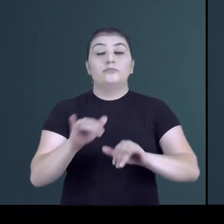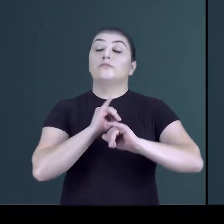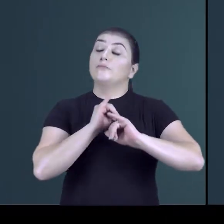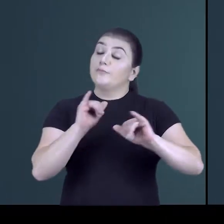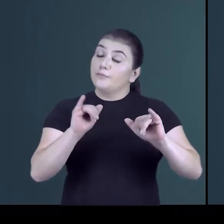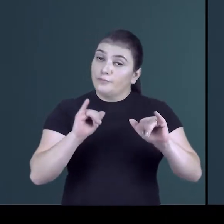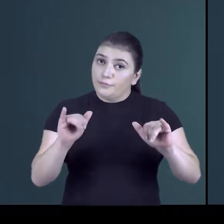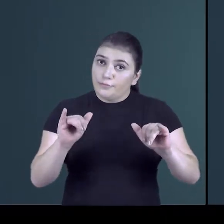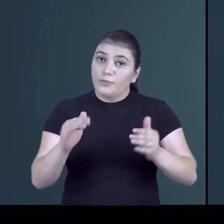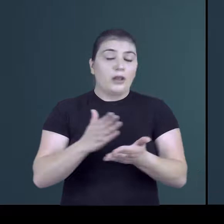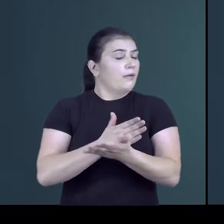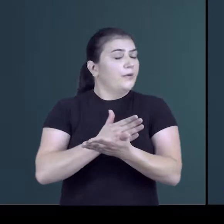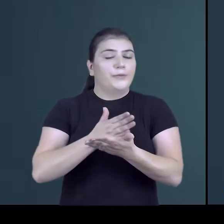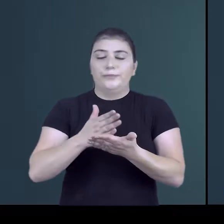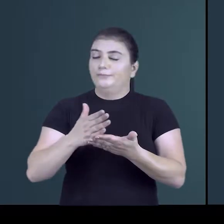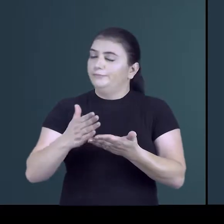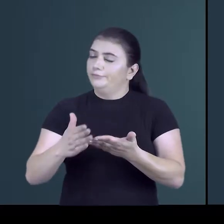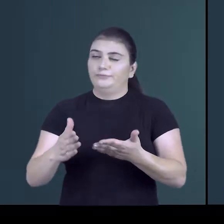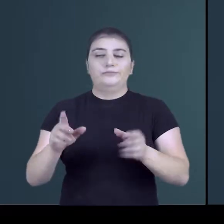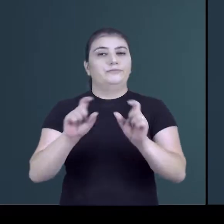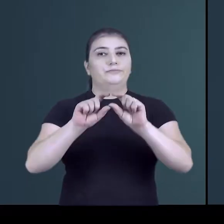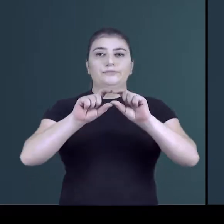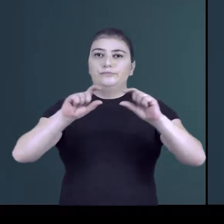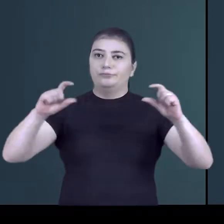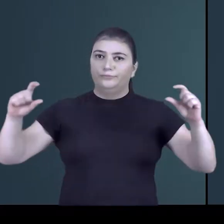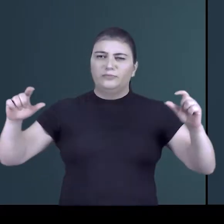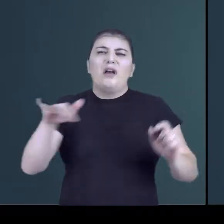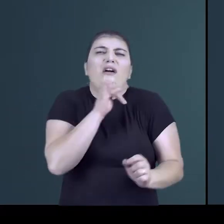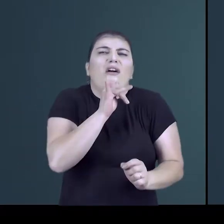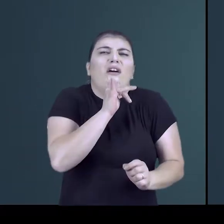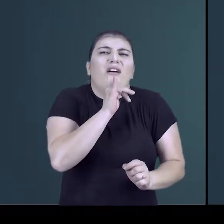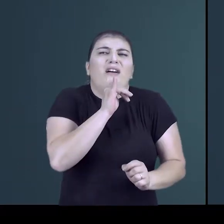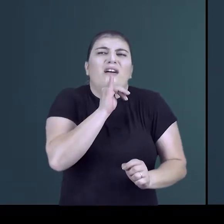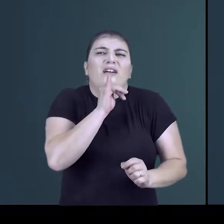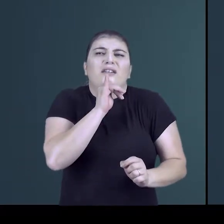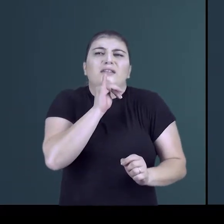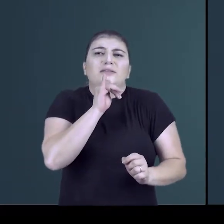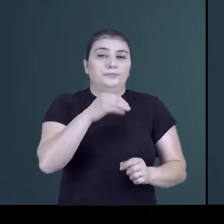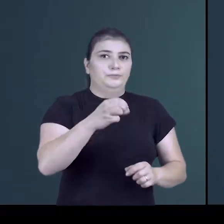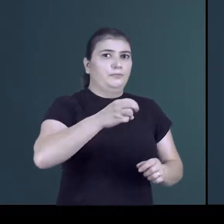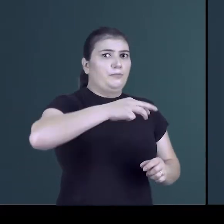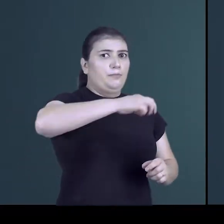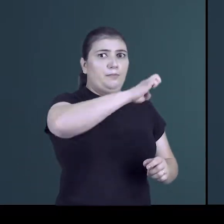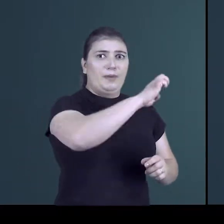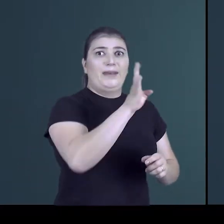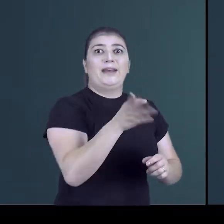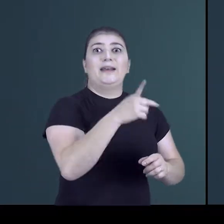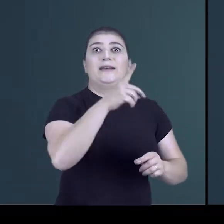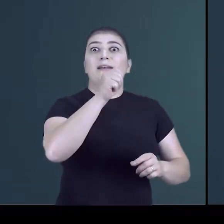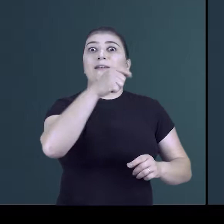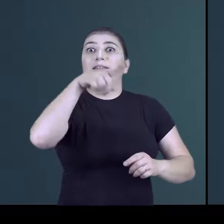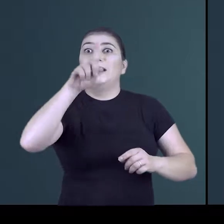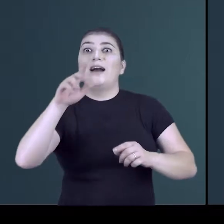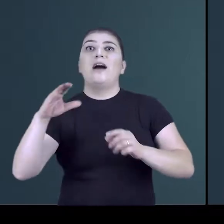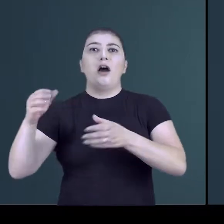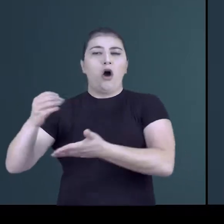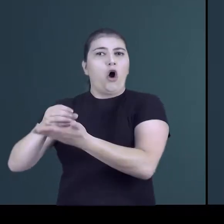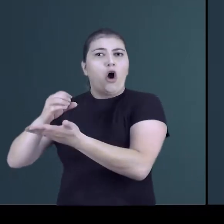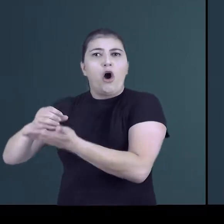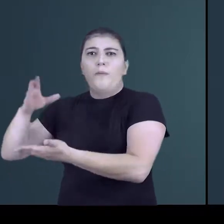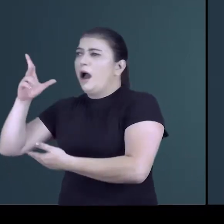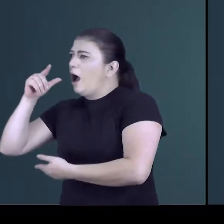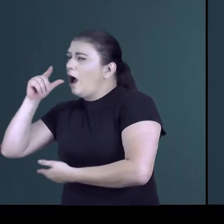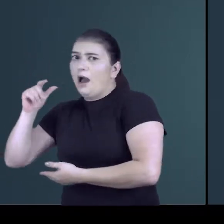avisam, que não dão início nas frases. Por exemplo, me dá um copo d'água? Te falei sobre